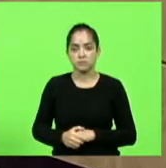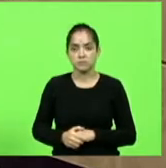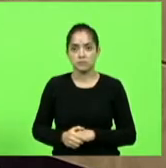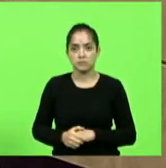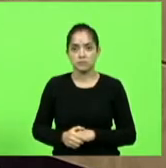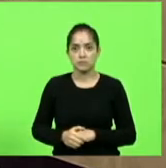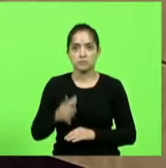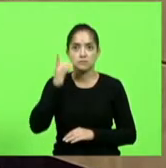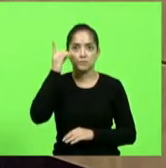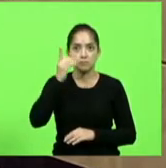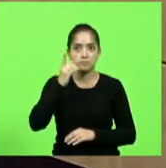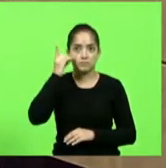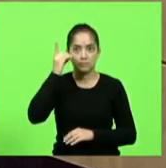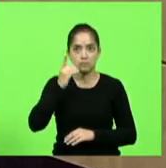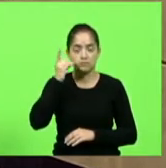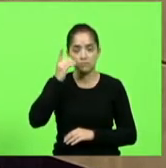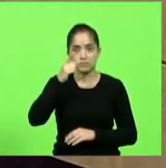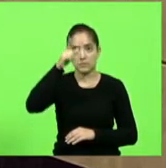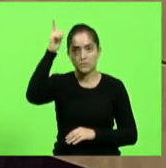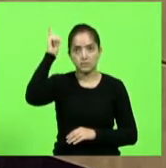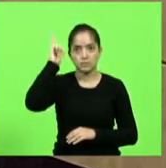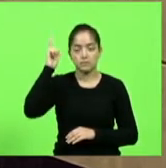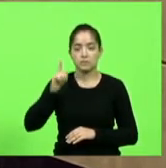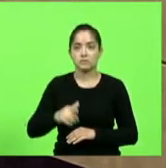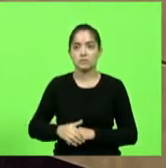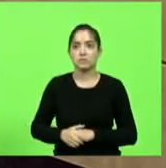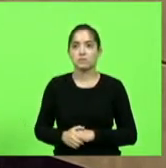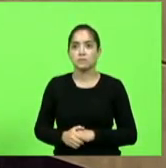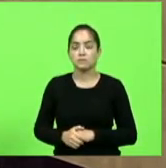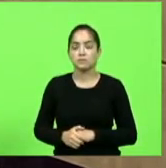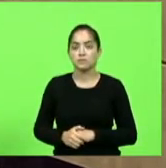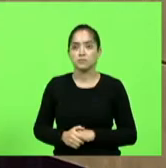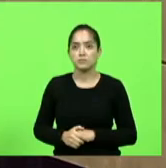Como vota o deputado Laércio Schuster?